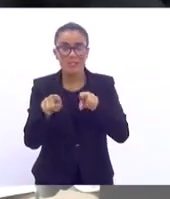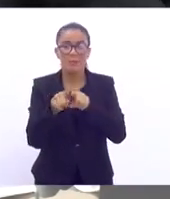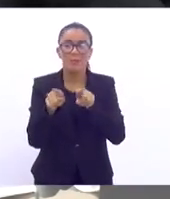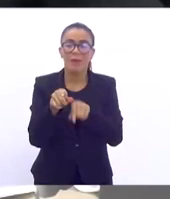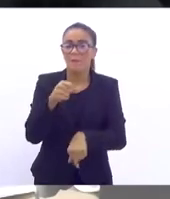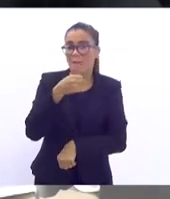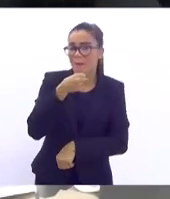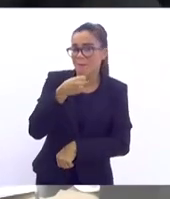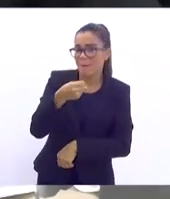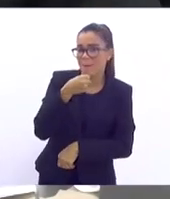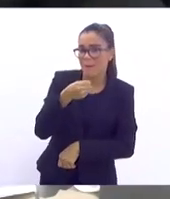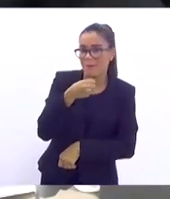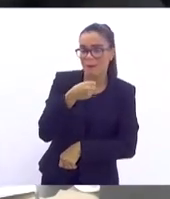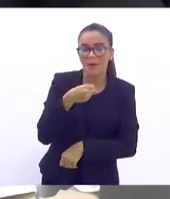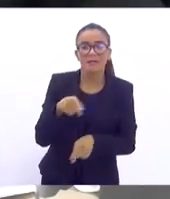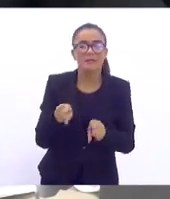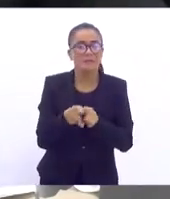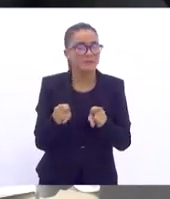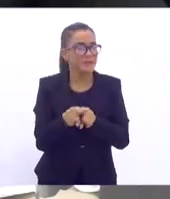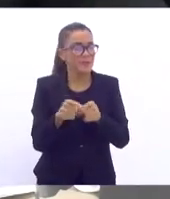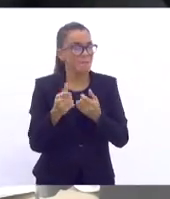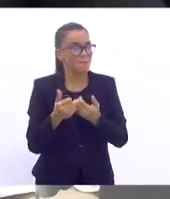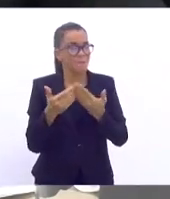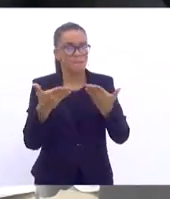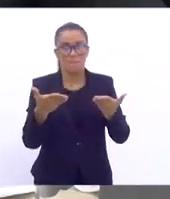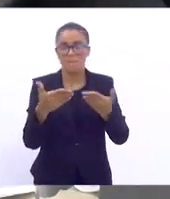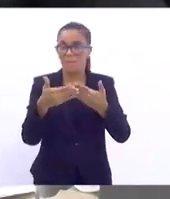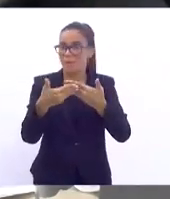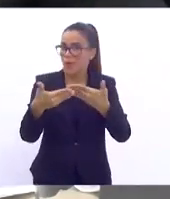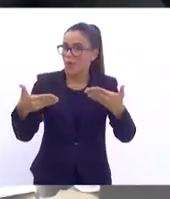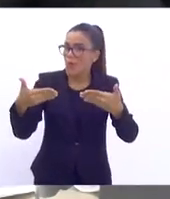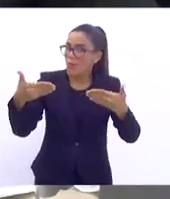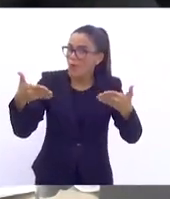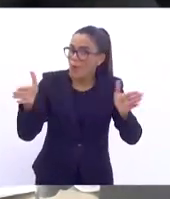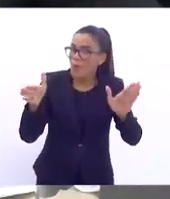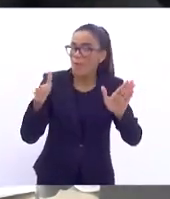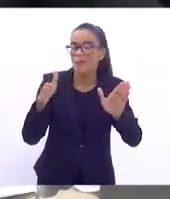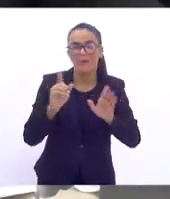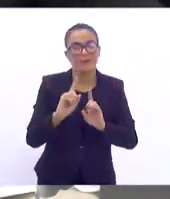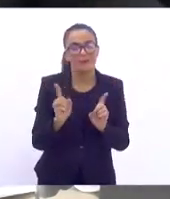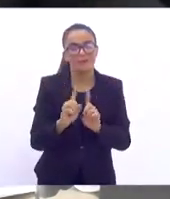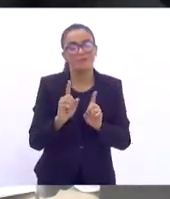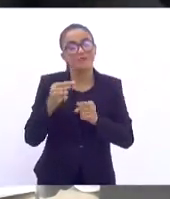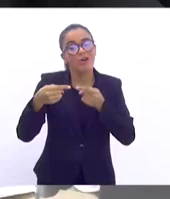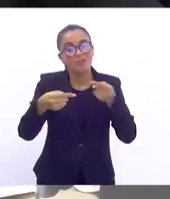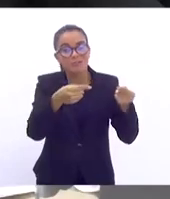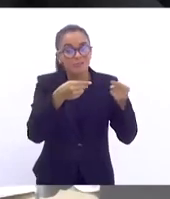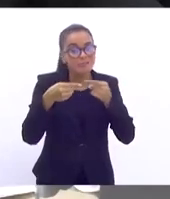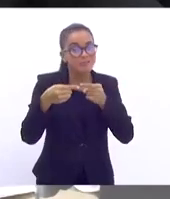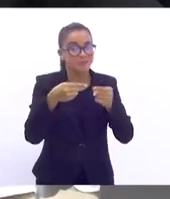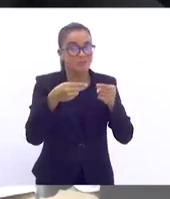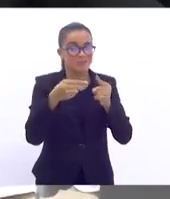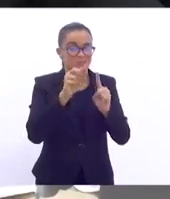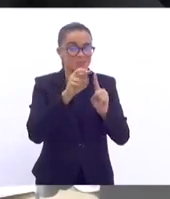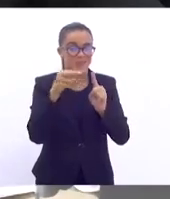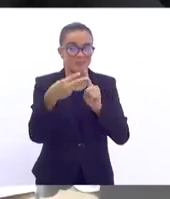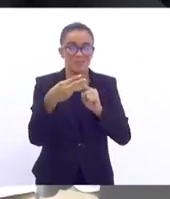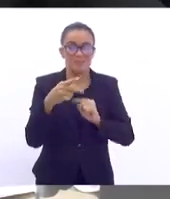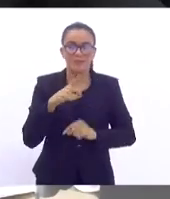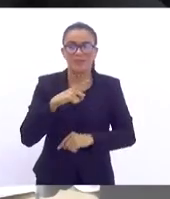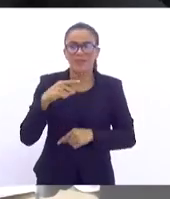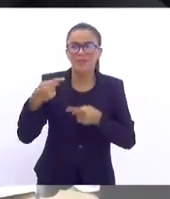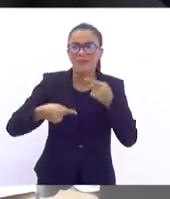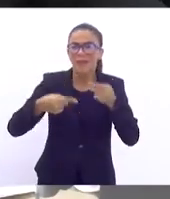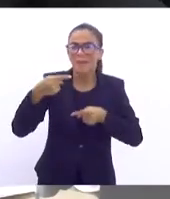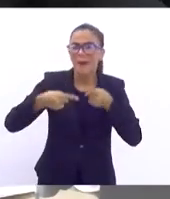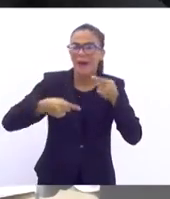ela não pode dar condições pública ela tem o dever de discutir os pontos e as perspectivas quando teve aqui um debate aqui